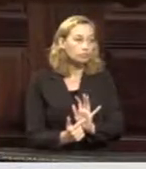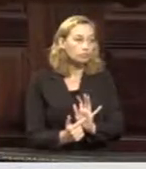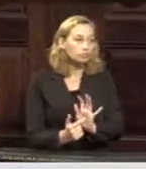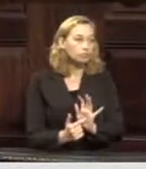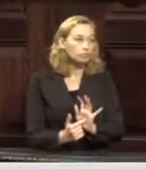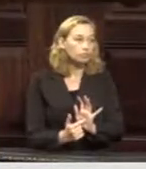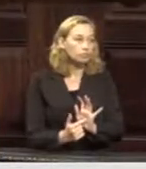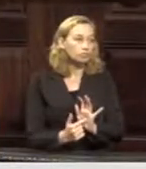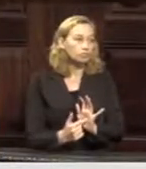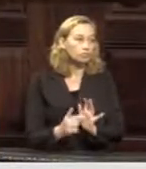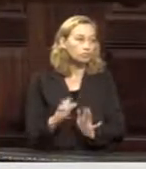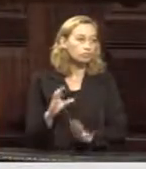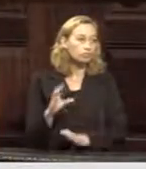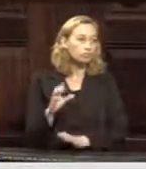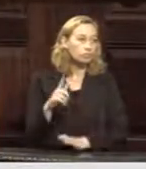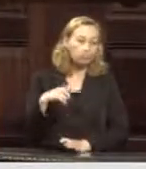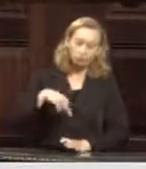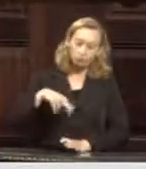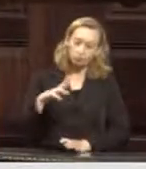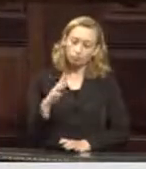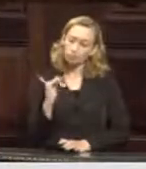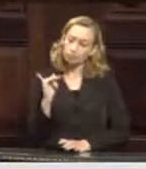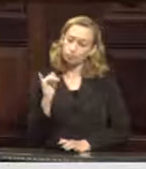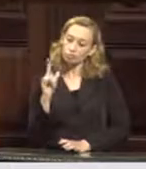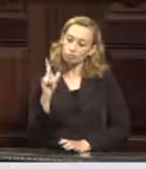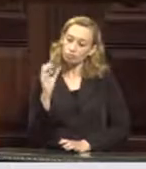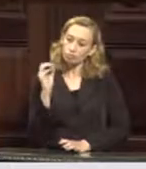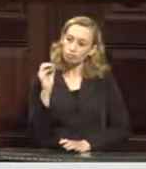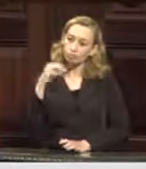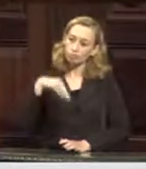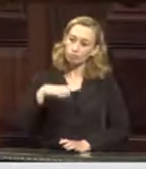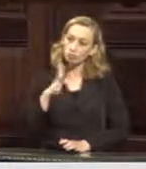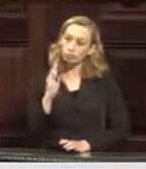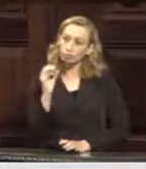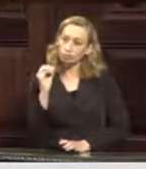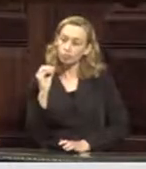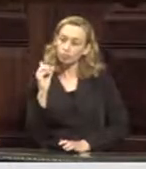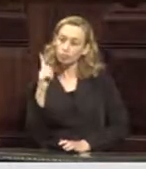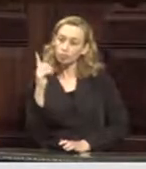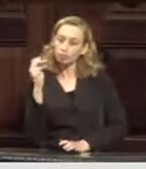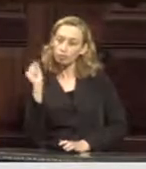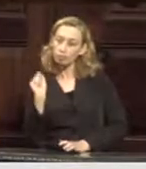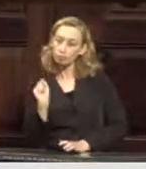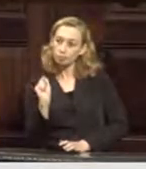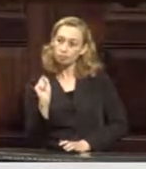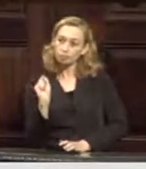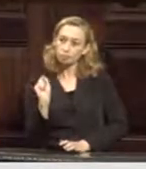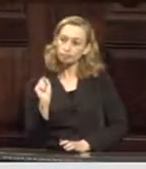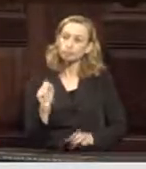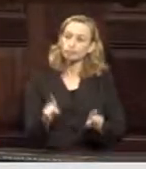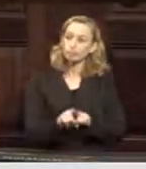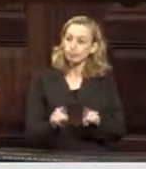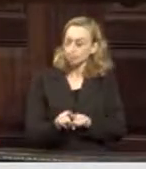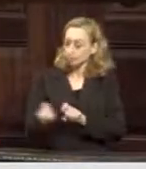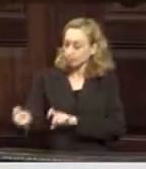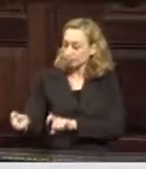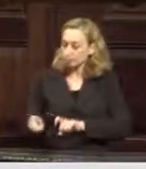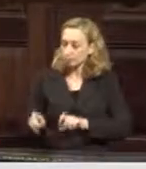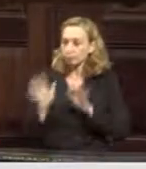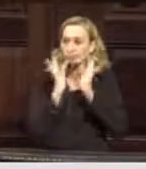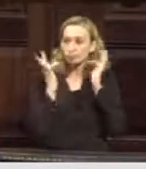a produção que eles ali desenvolvem na agricultura familiar, em